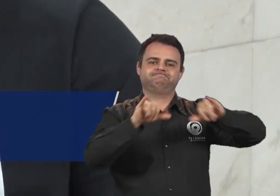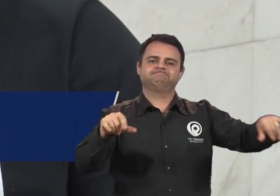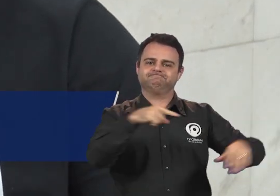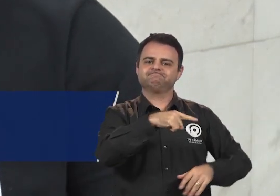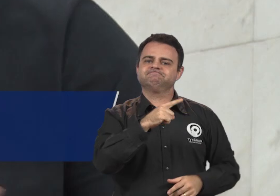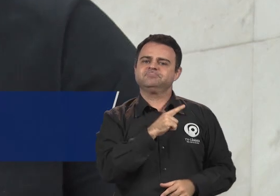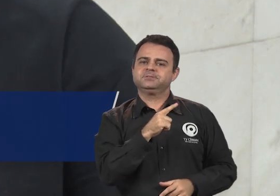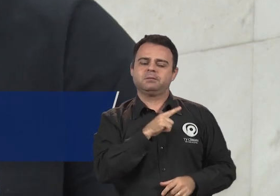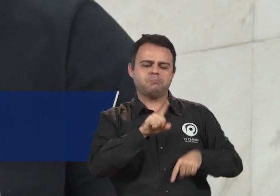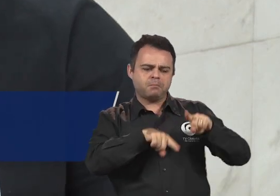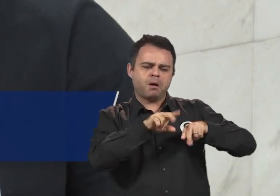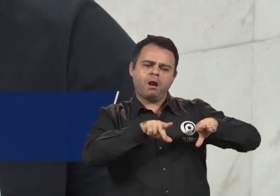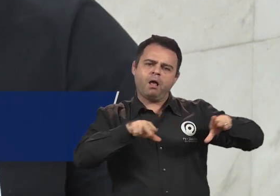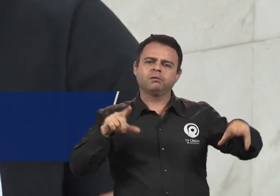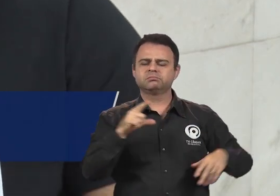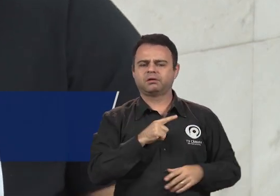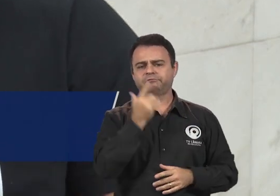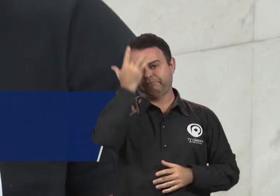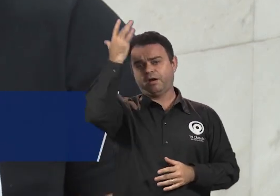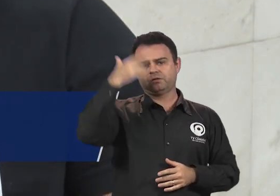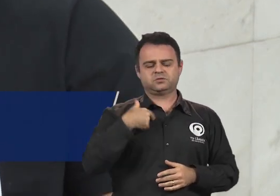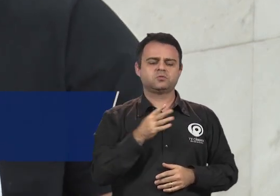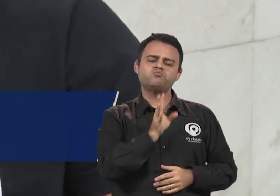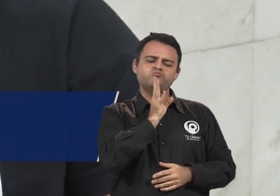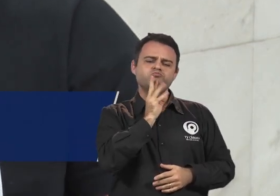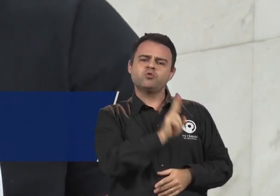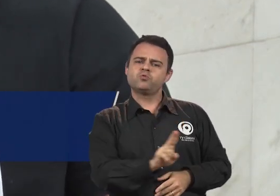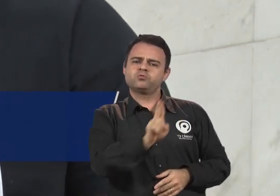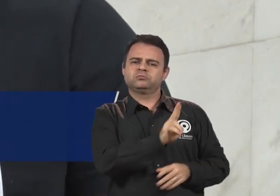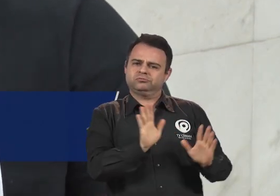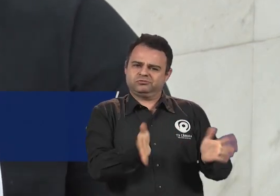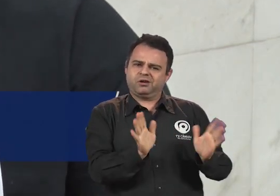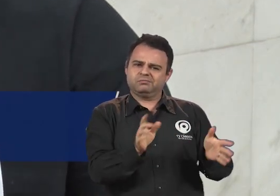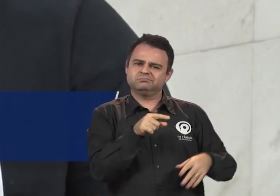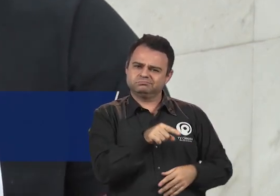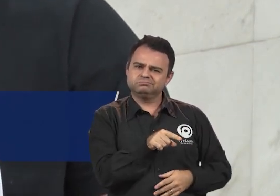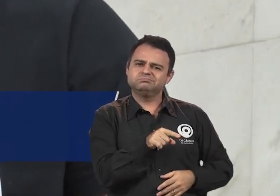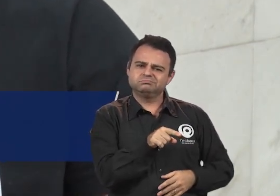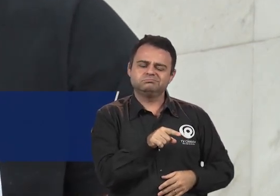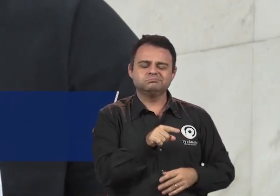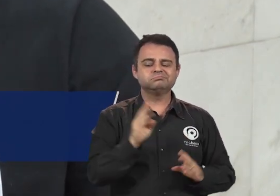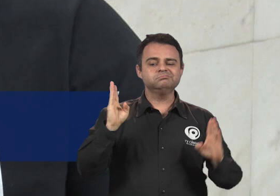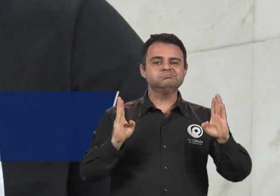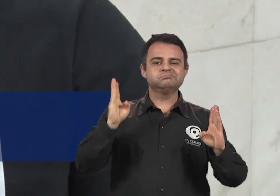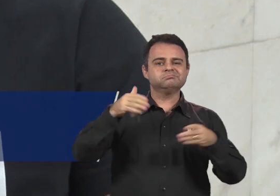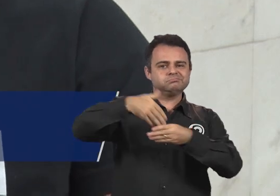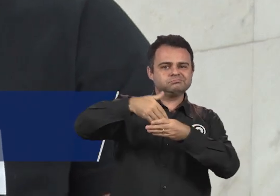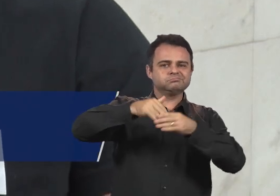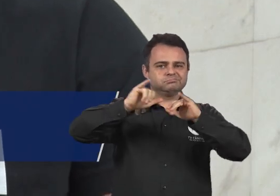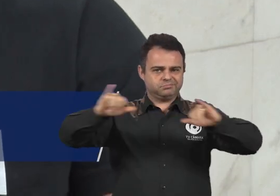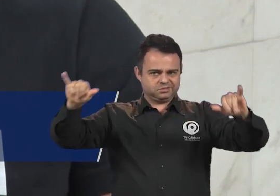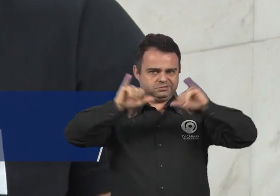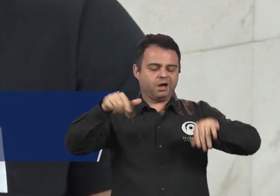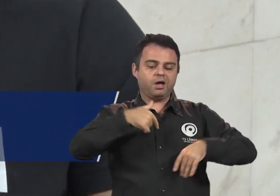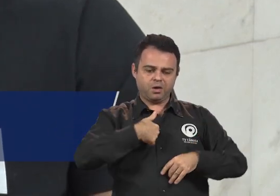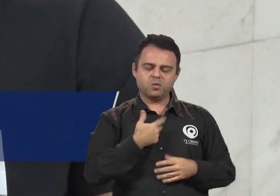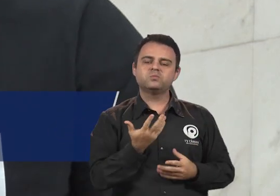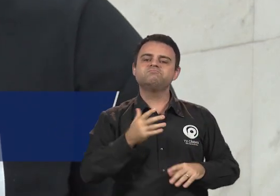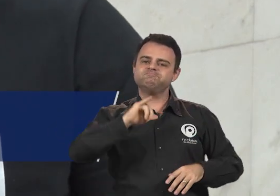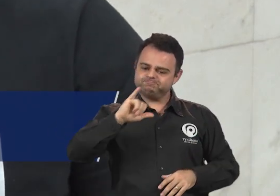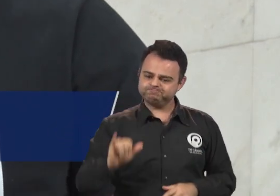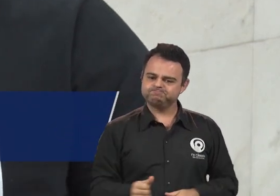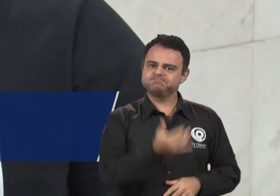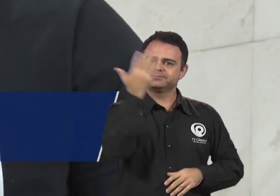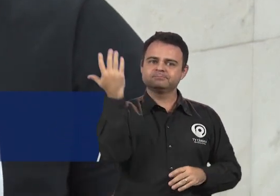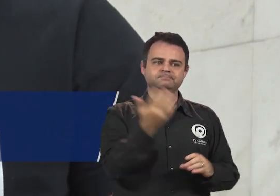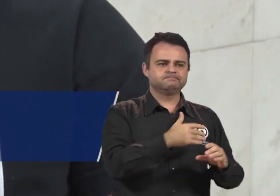aí essas ferramentas da rede social para a gente conseguir usar ela na campanha eleitoral. E o que eu falo sobre